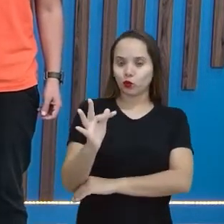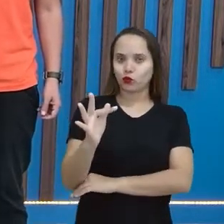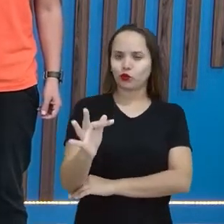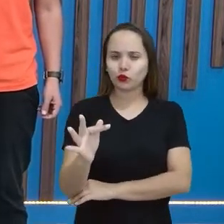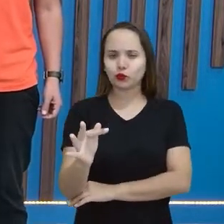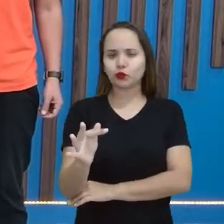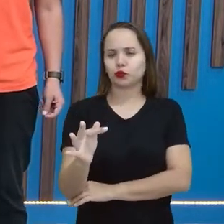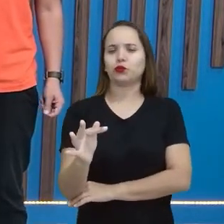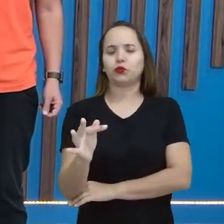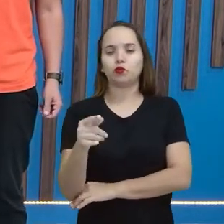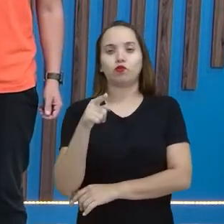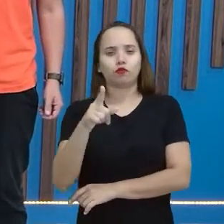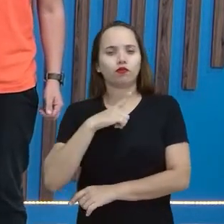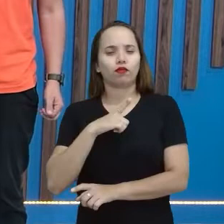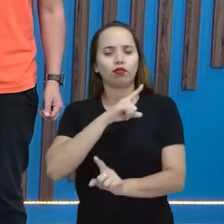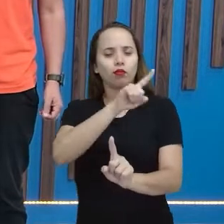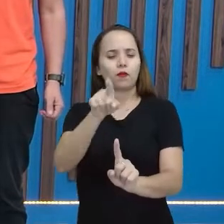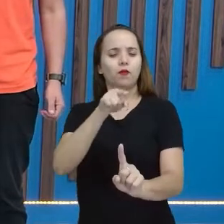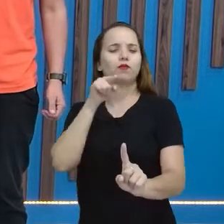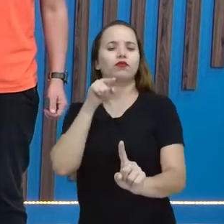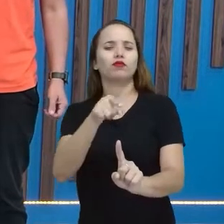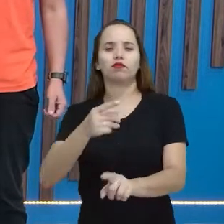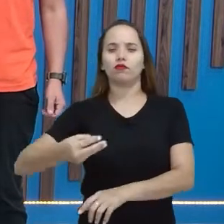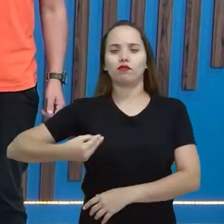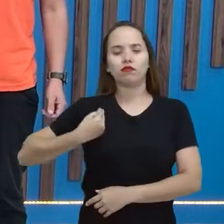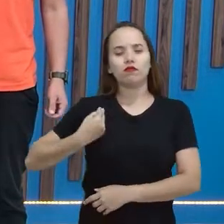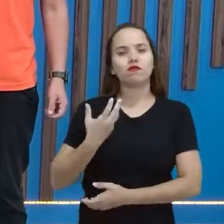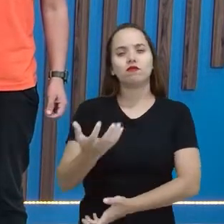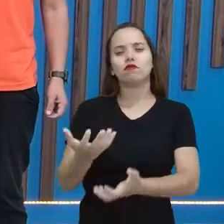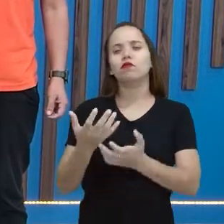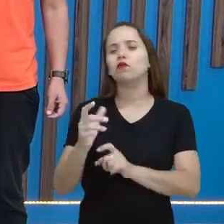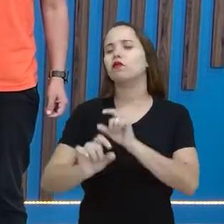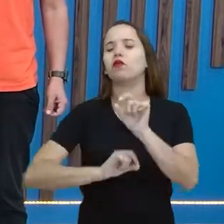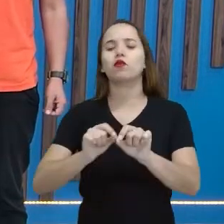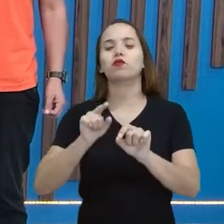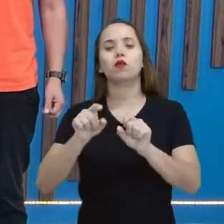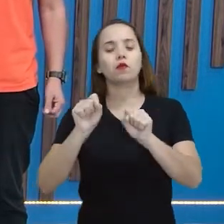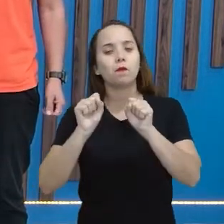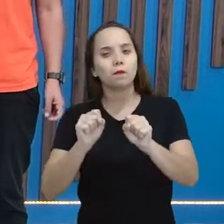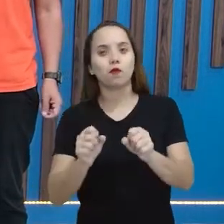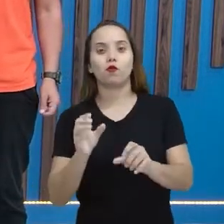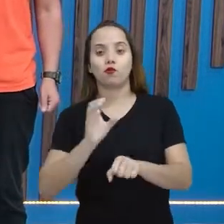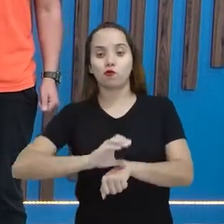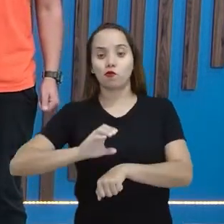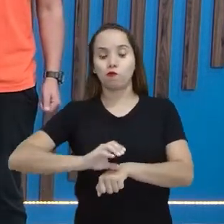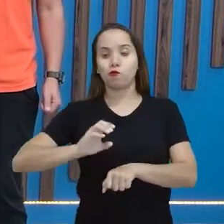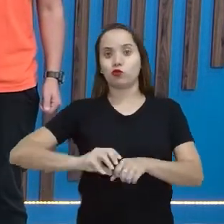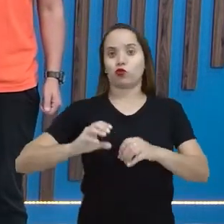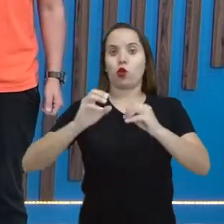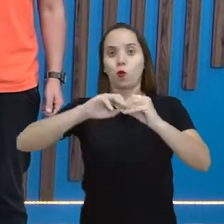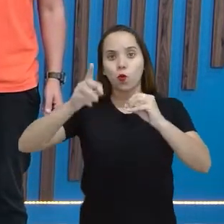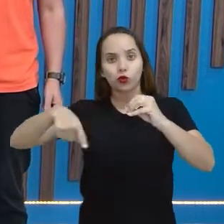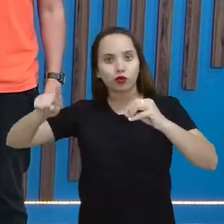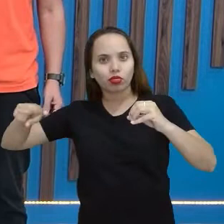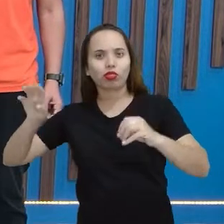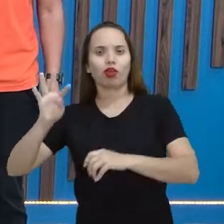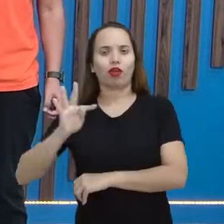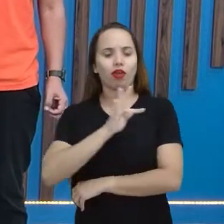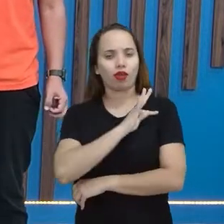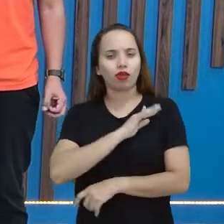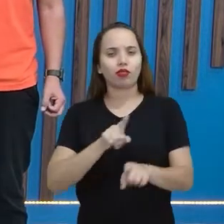meta, esse projeto de vida, do que vocês querem, vocês podem fazer um Onda Tech, fazer uma escola técnica,